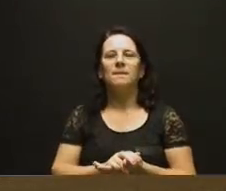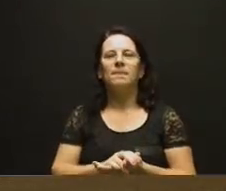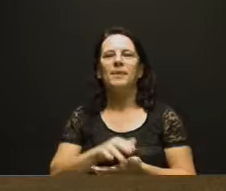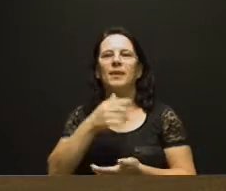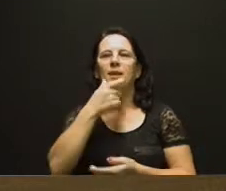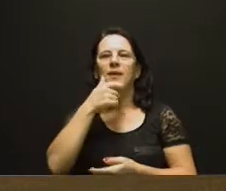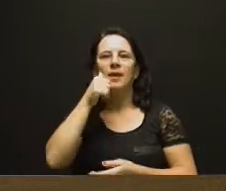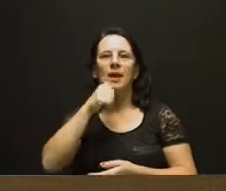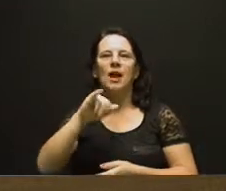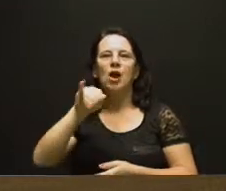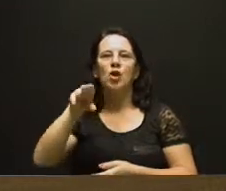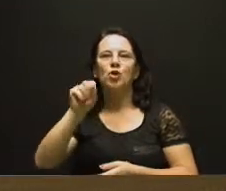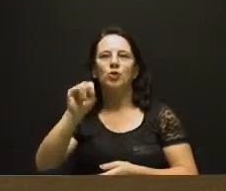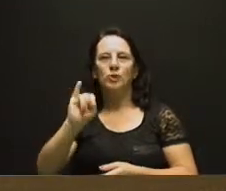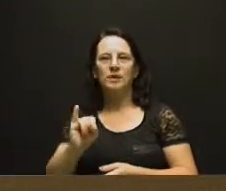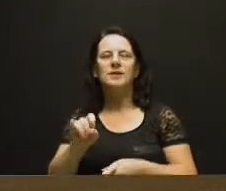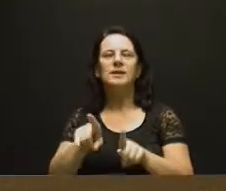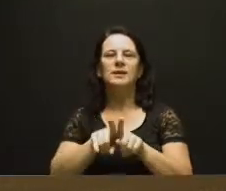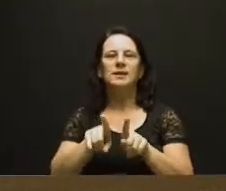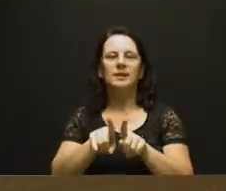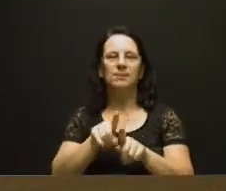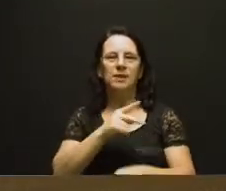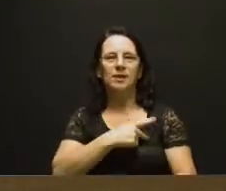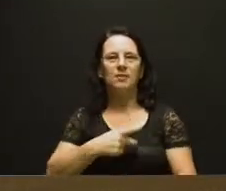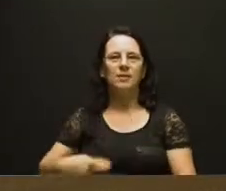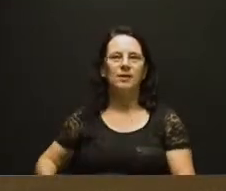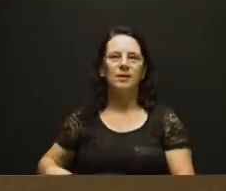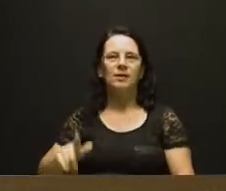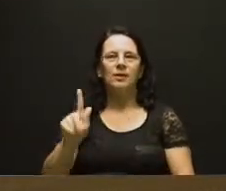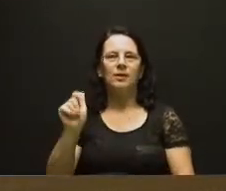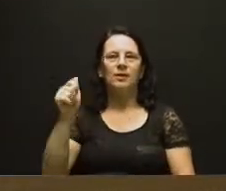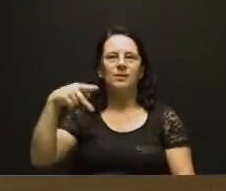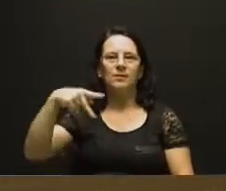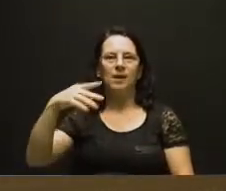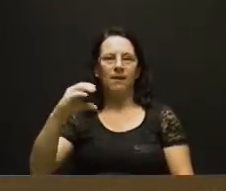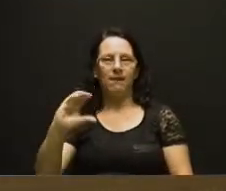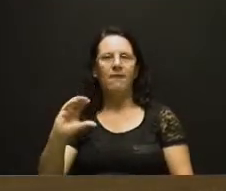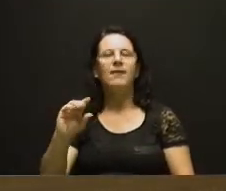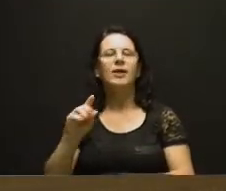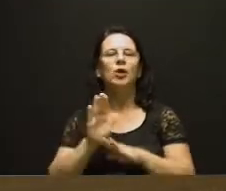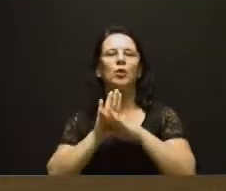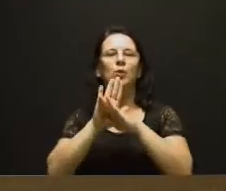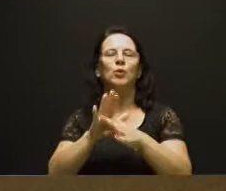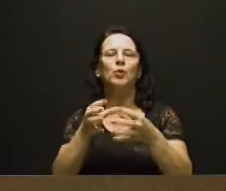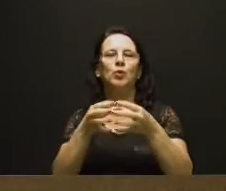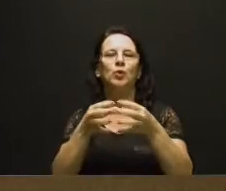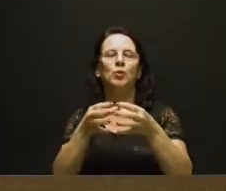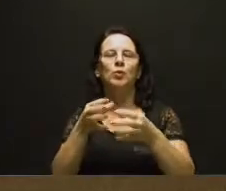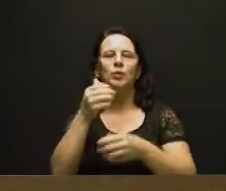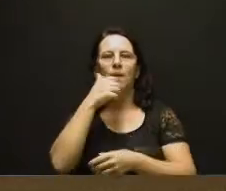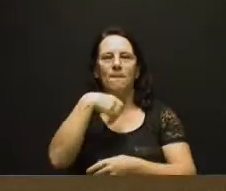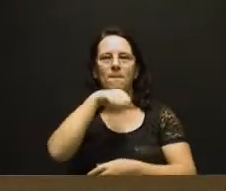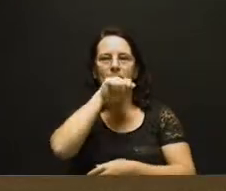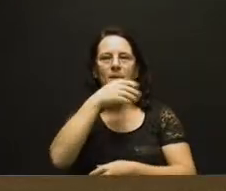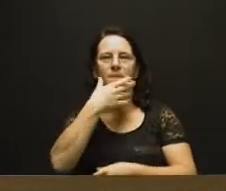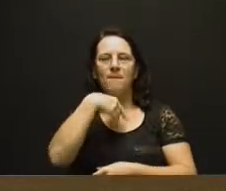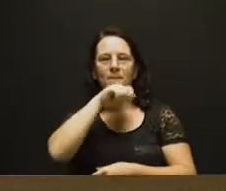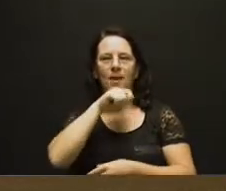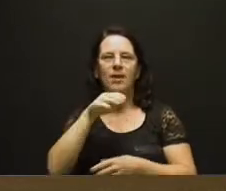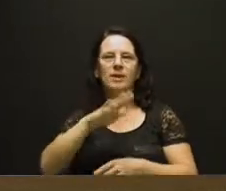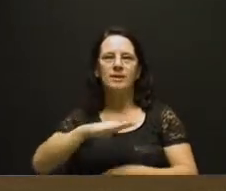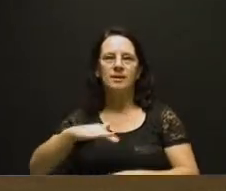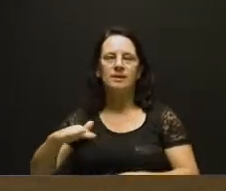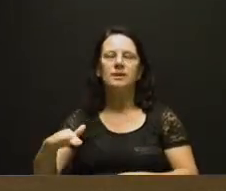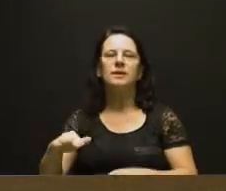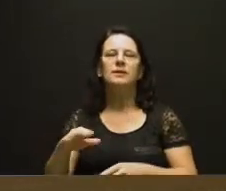josi presidente do grupo eco que o grupo de apoio às mães e pais especiais em que button a doutora